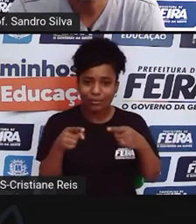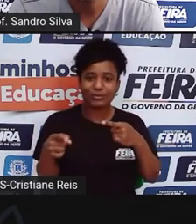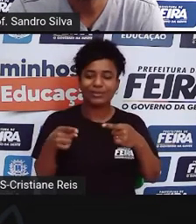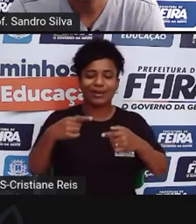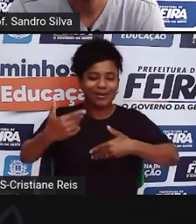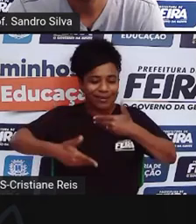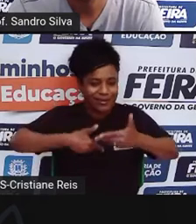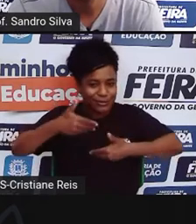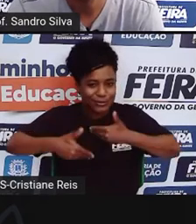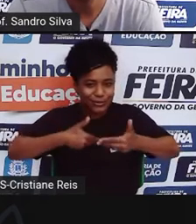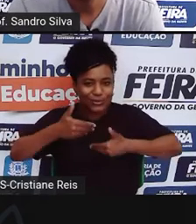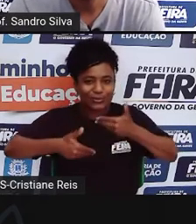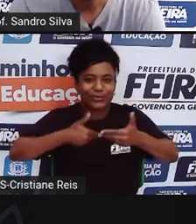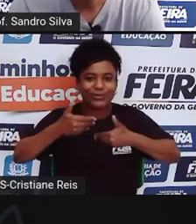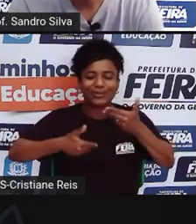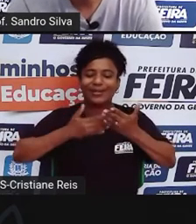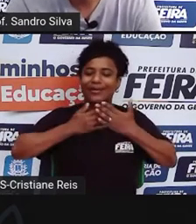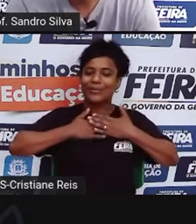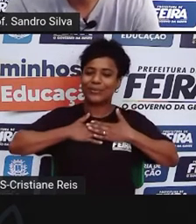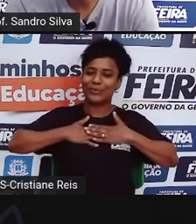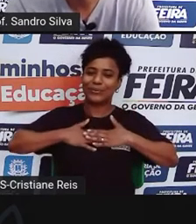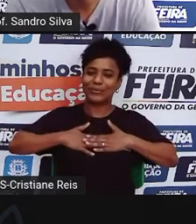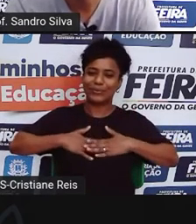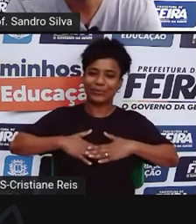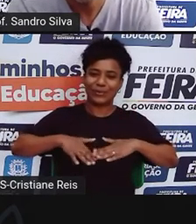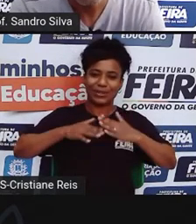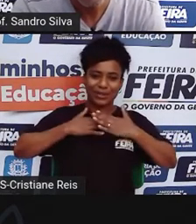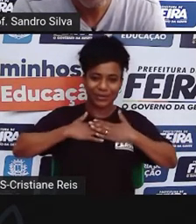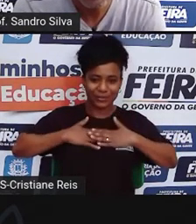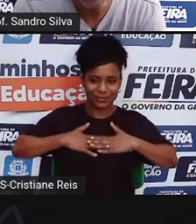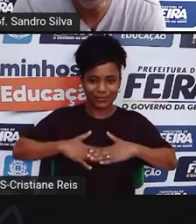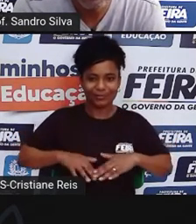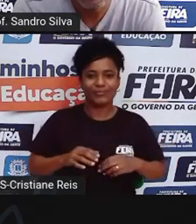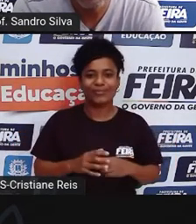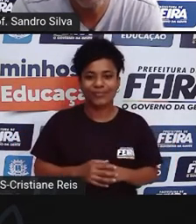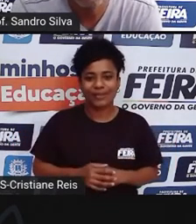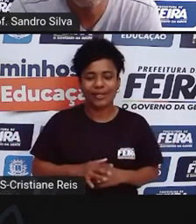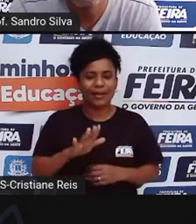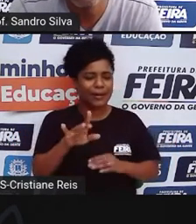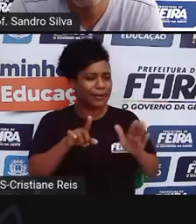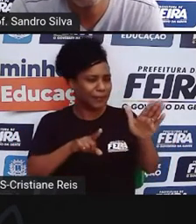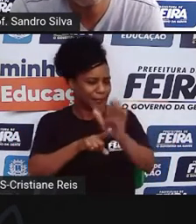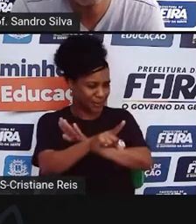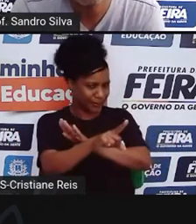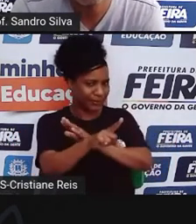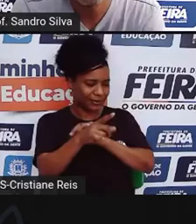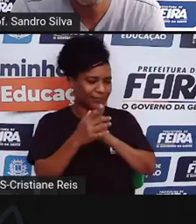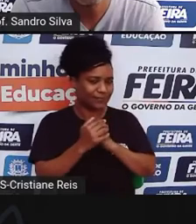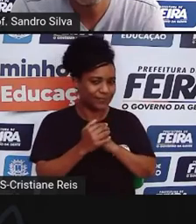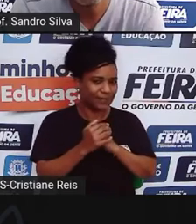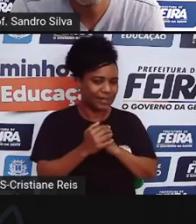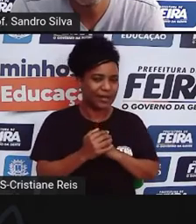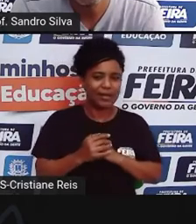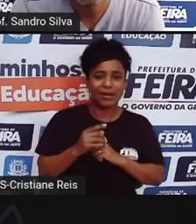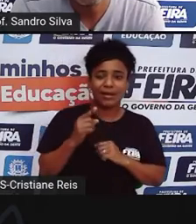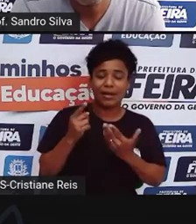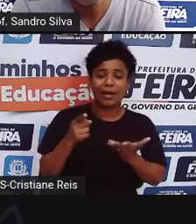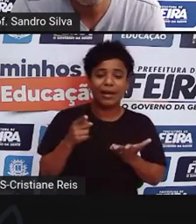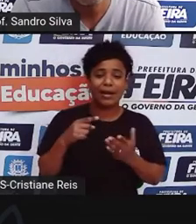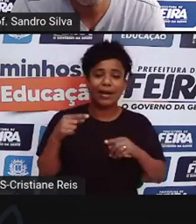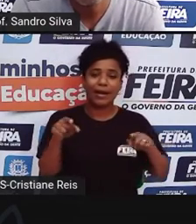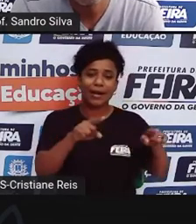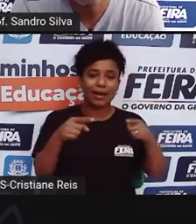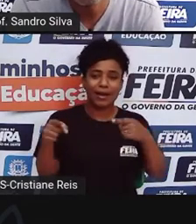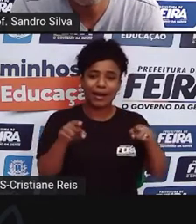terapia, ou enfim, contato com a música no geral. Qual a importância que você enxerga da música